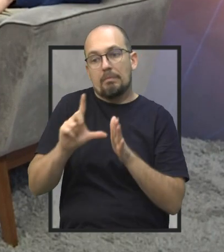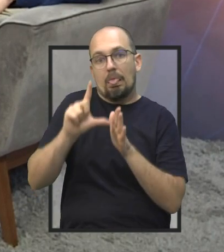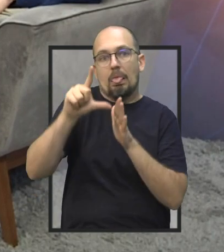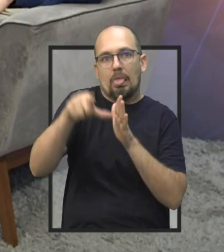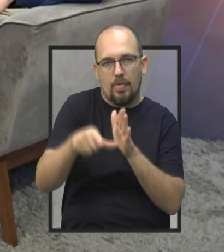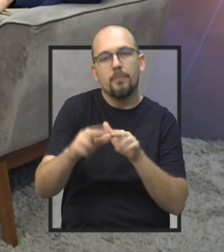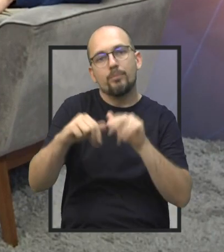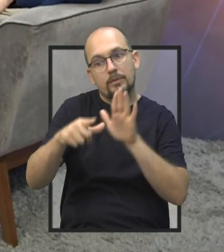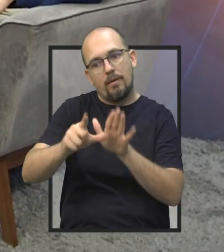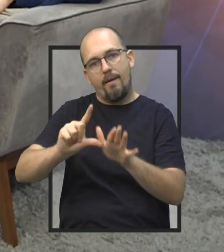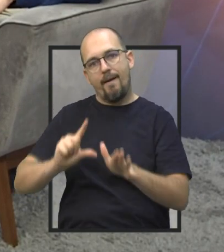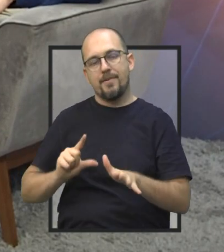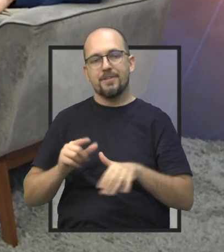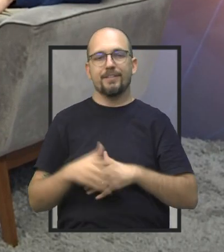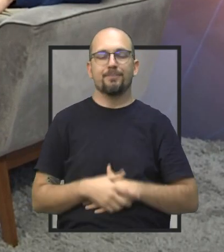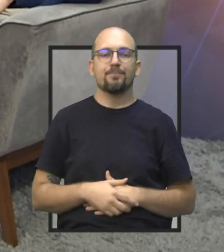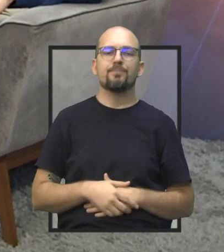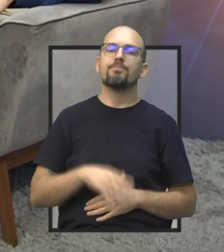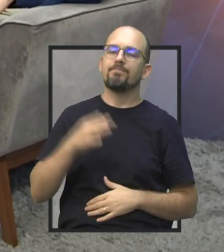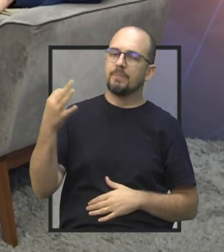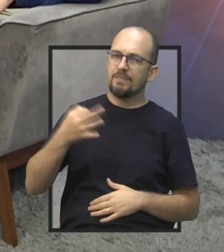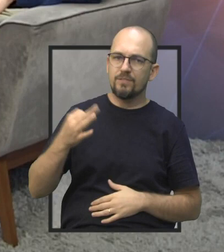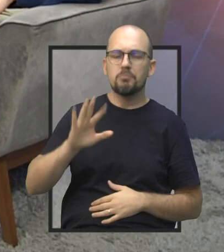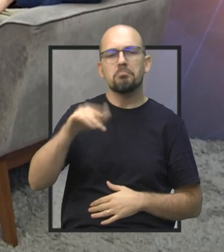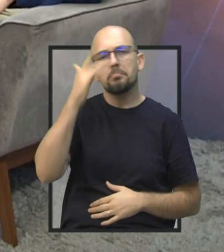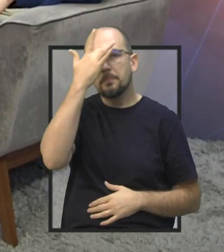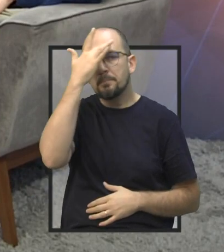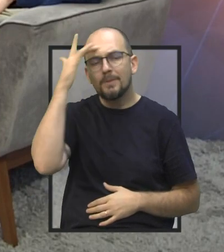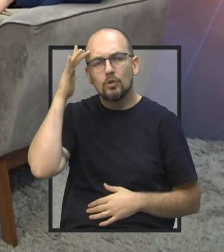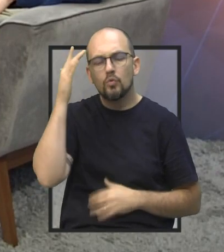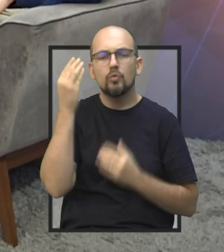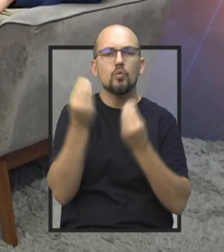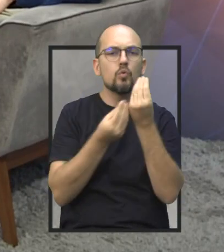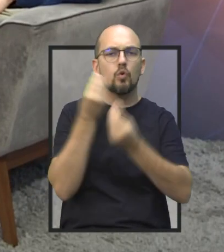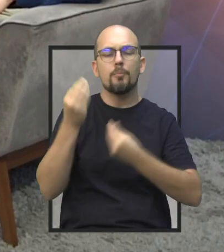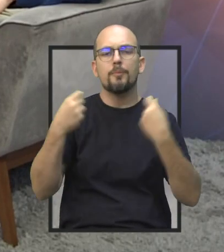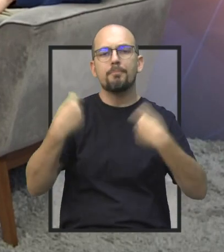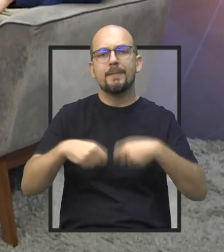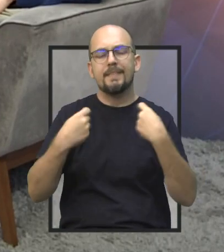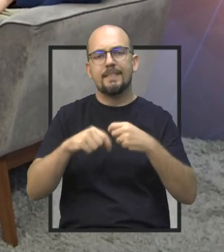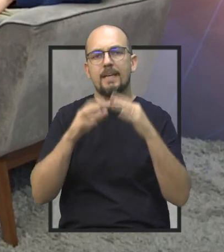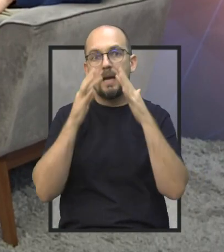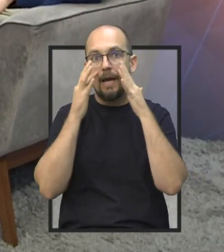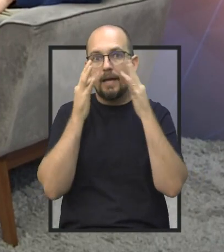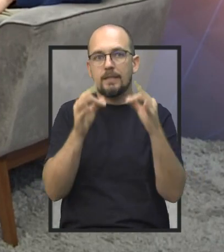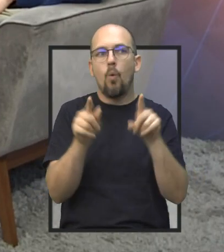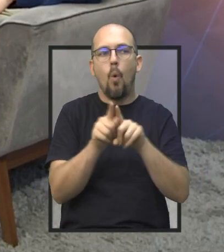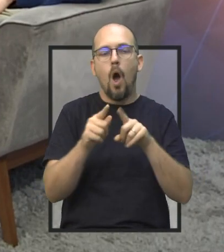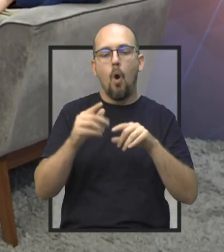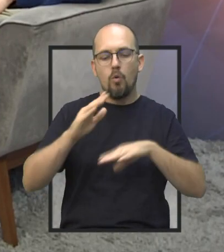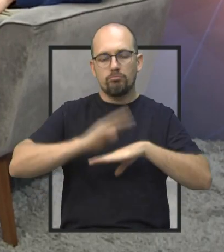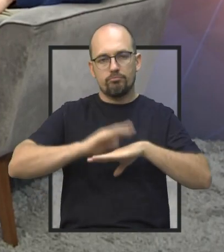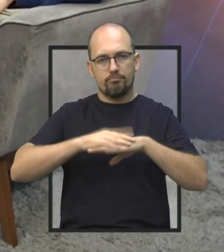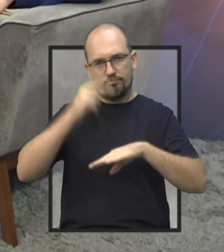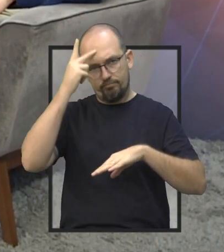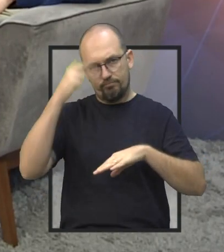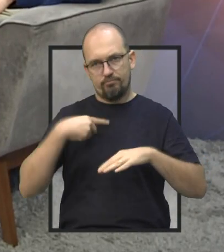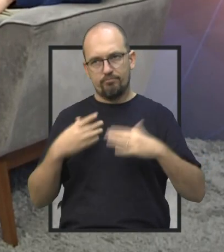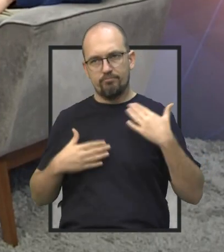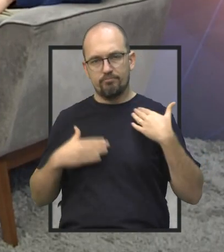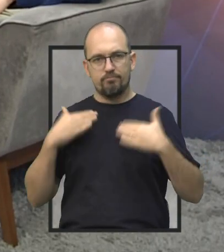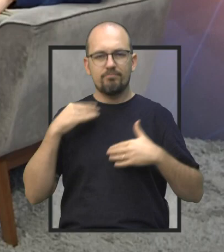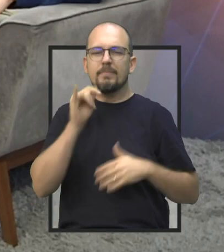pessoas precisam estar também atentas, o famoso autoexame, né? Óbvio, quando você vai a